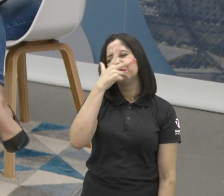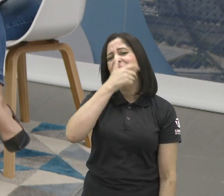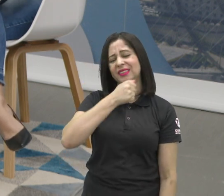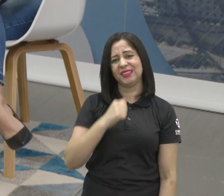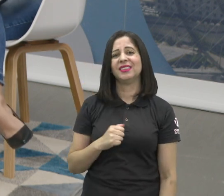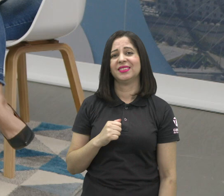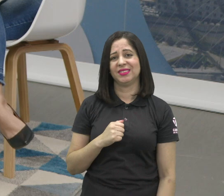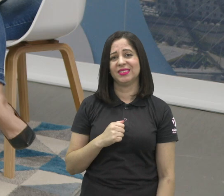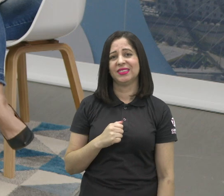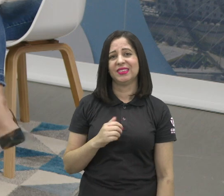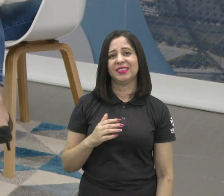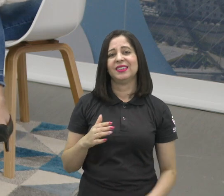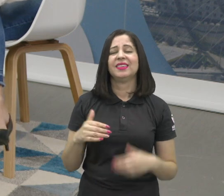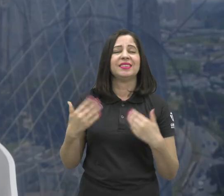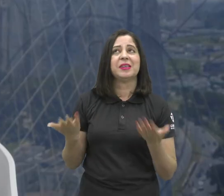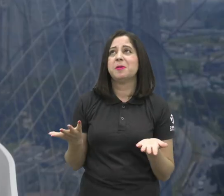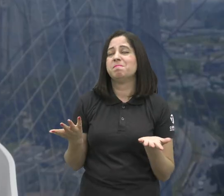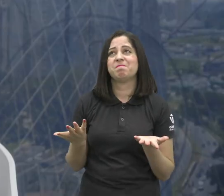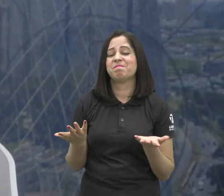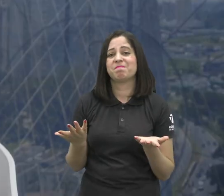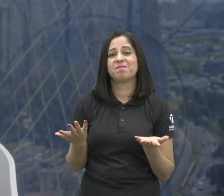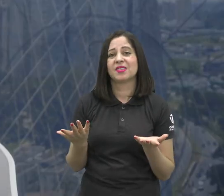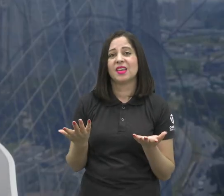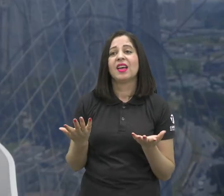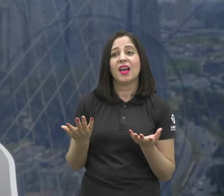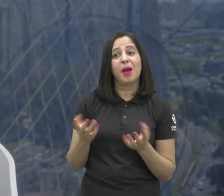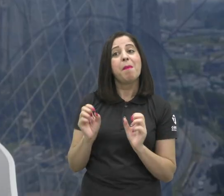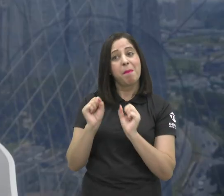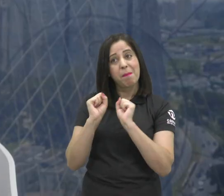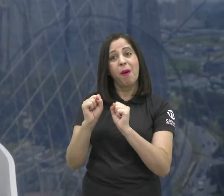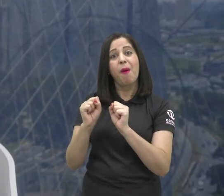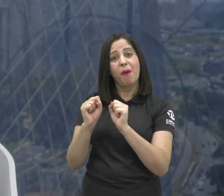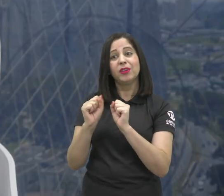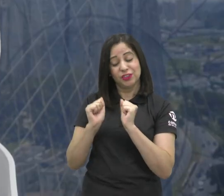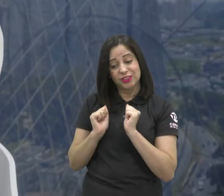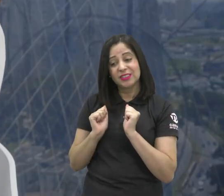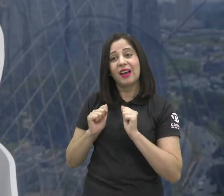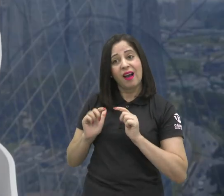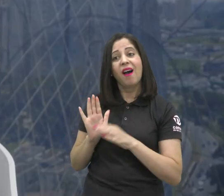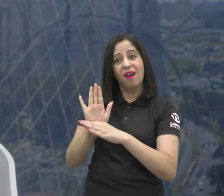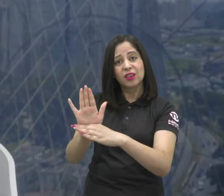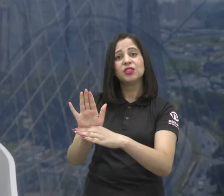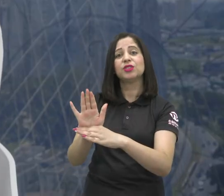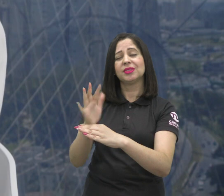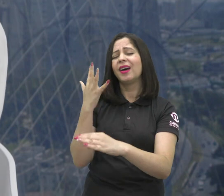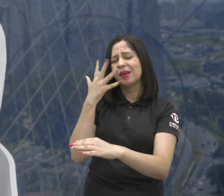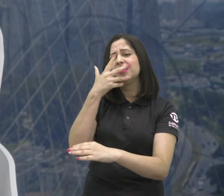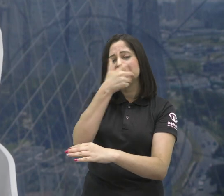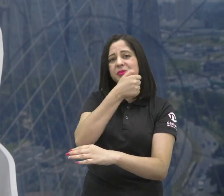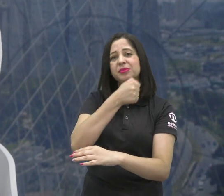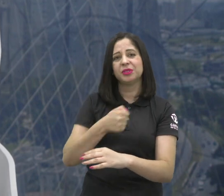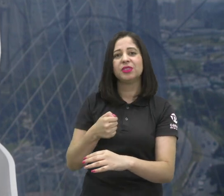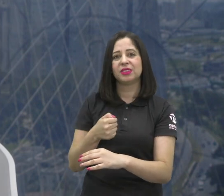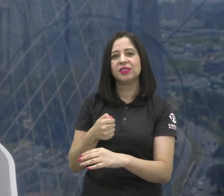e é lindo, né? Que matéria linda. Eu acho que de outras formas, né, a gente consegue fazer uma troca, né, e